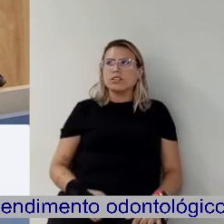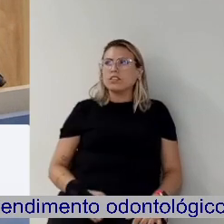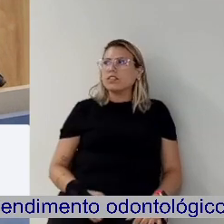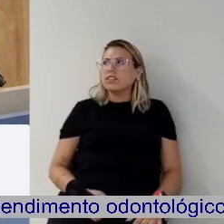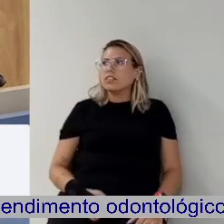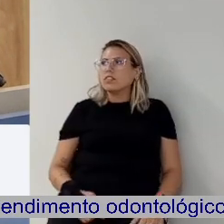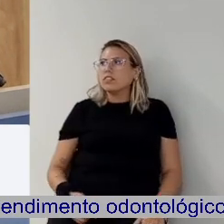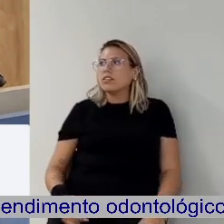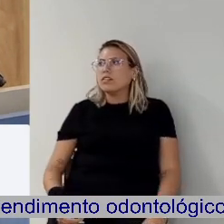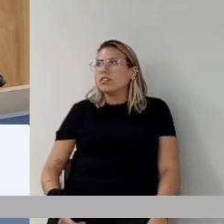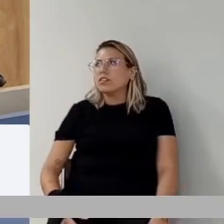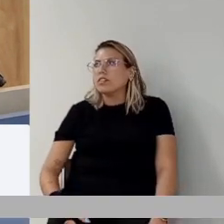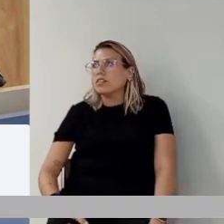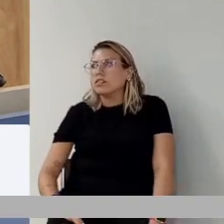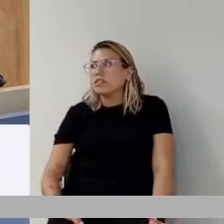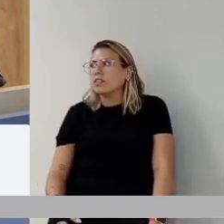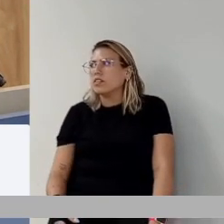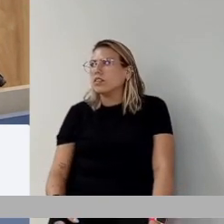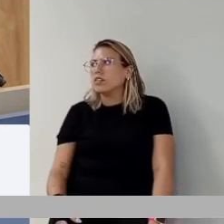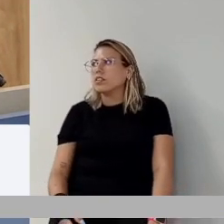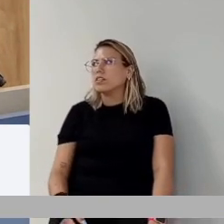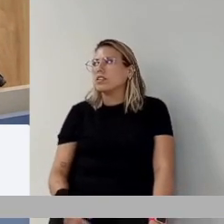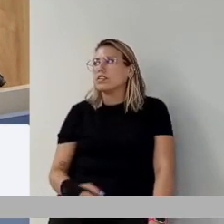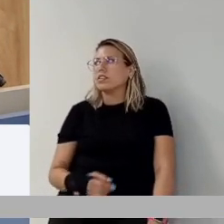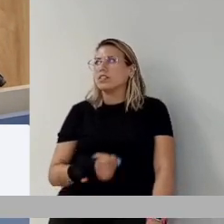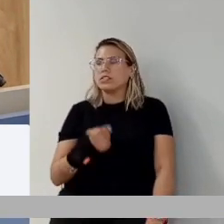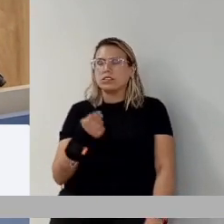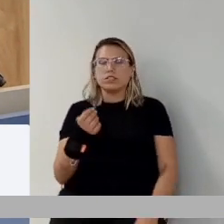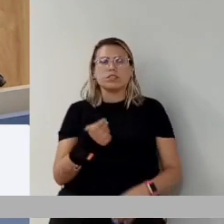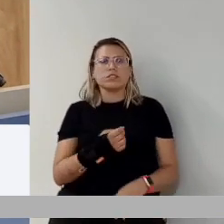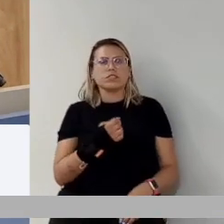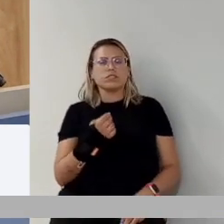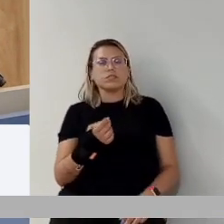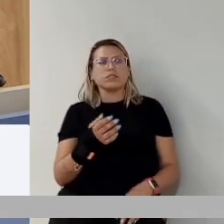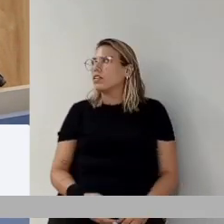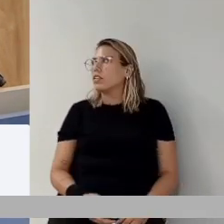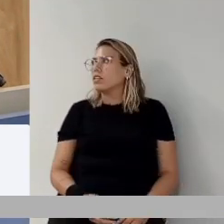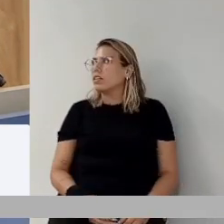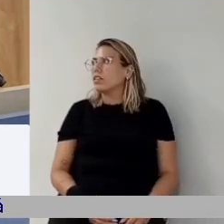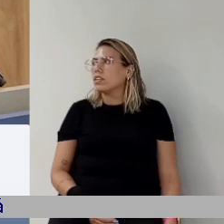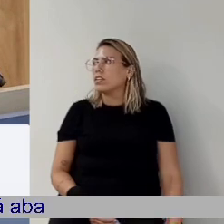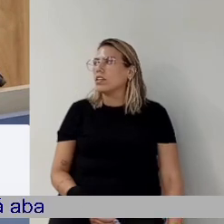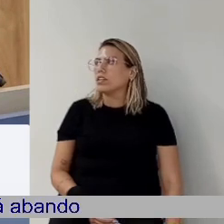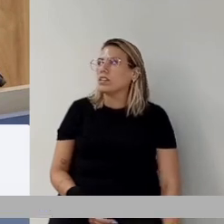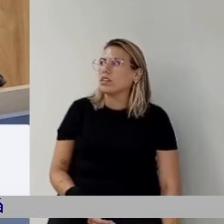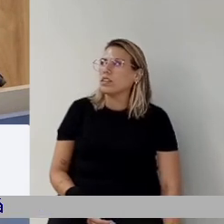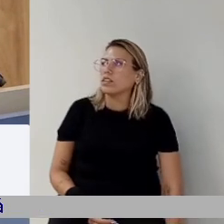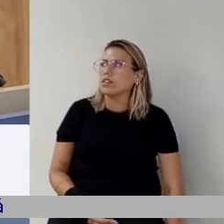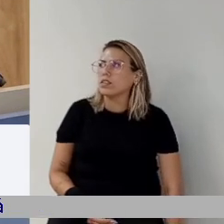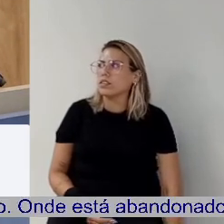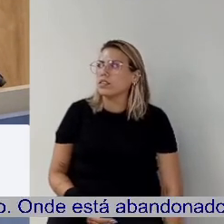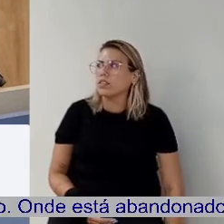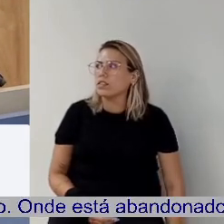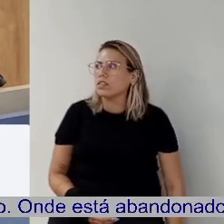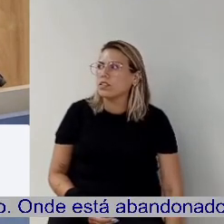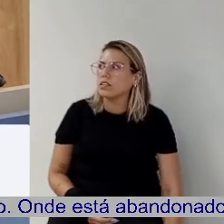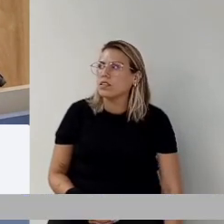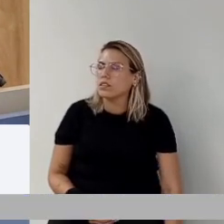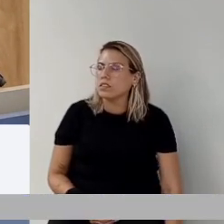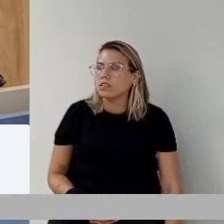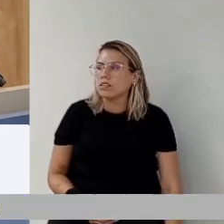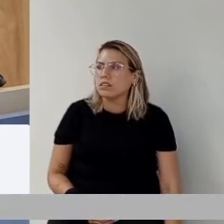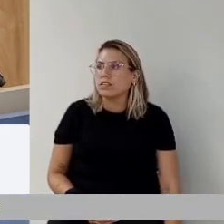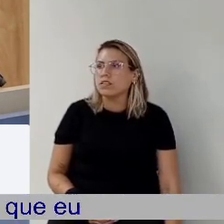odontológico como é que tá abandonado Vereador lei Onde está abandonado esses